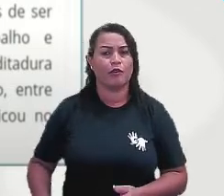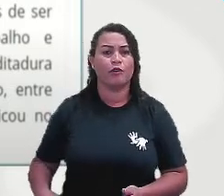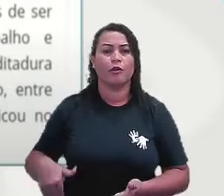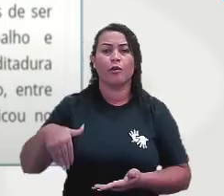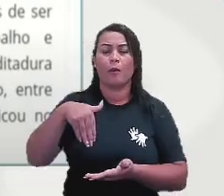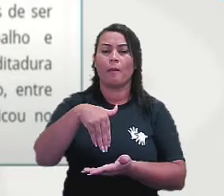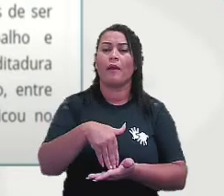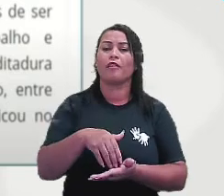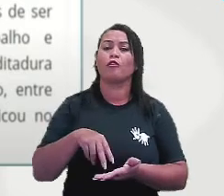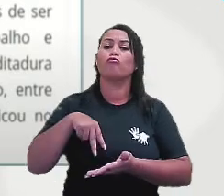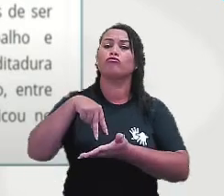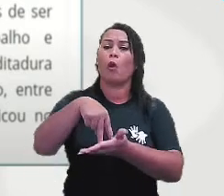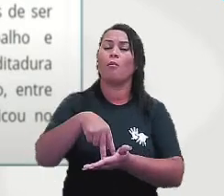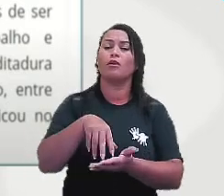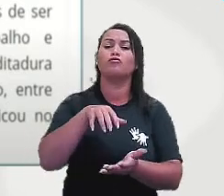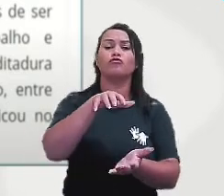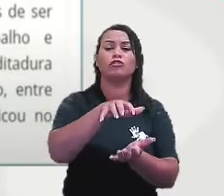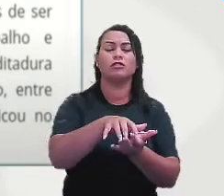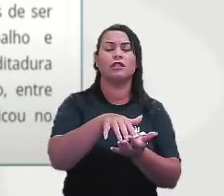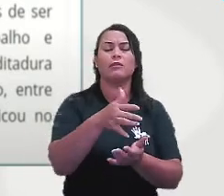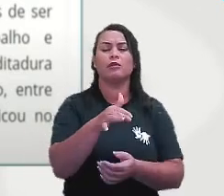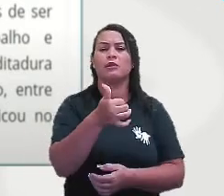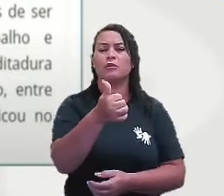entre 1950 e